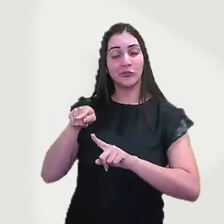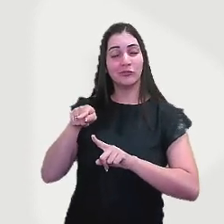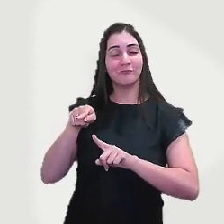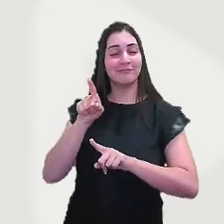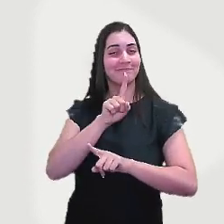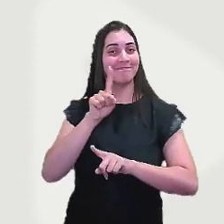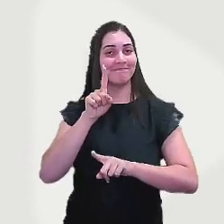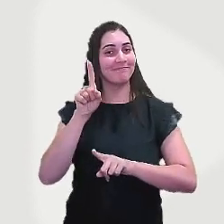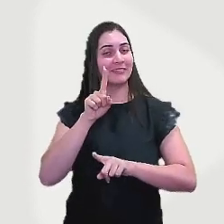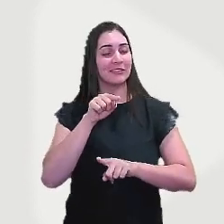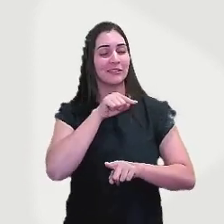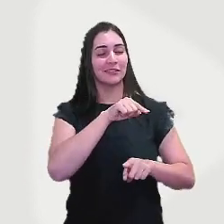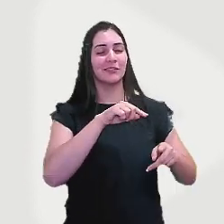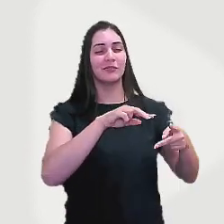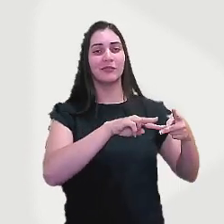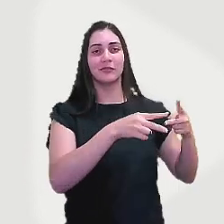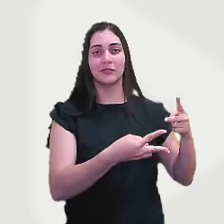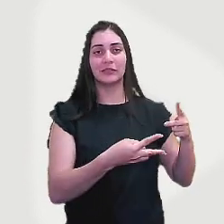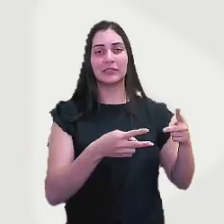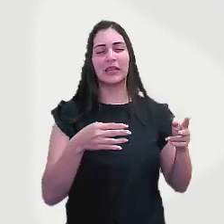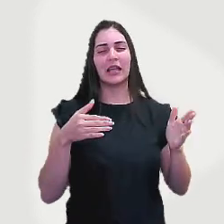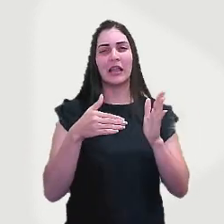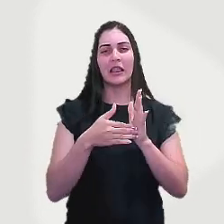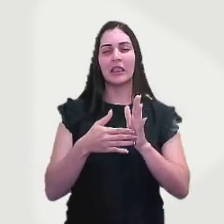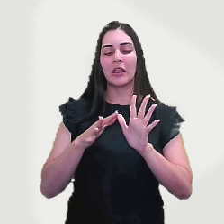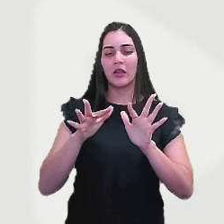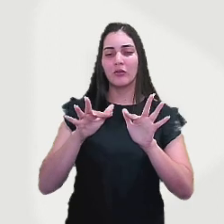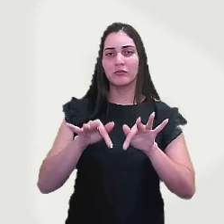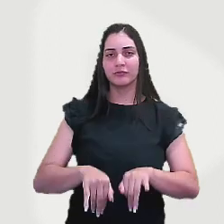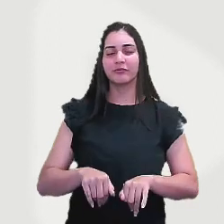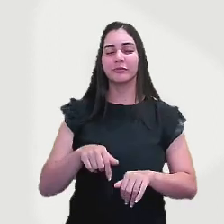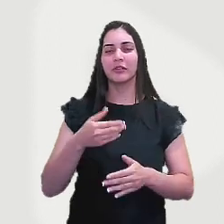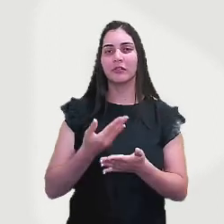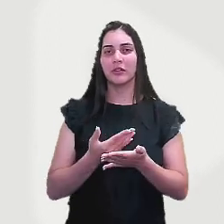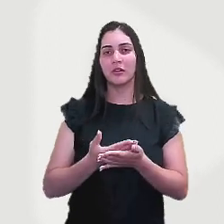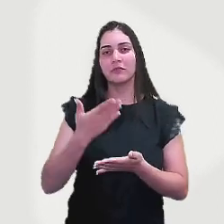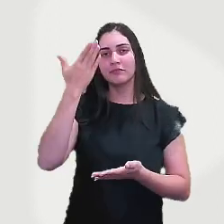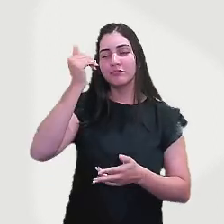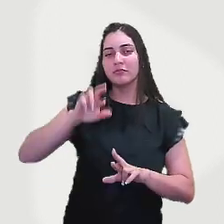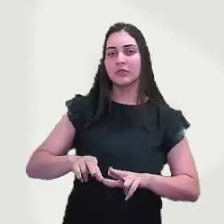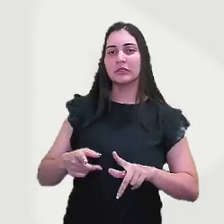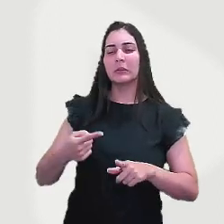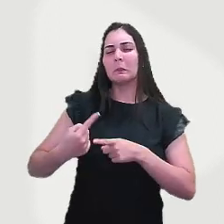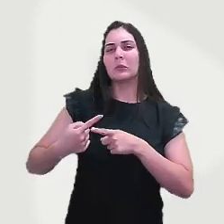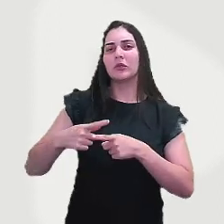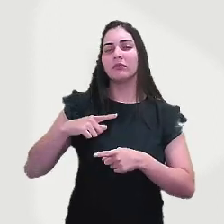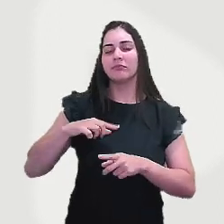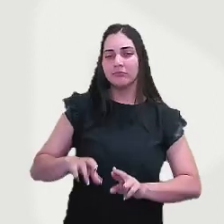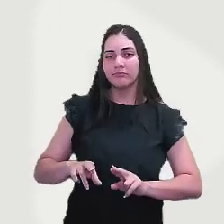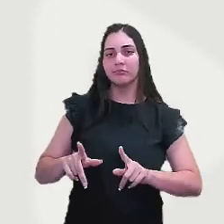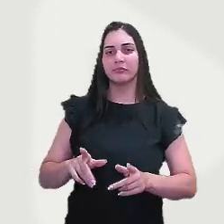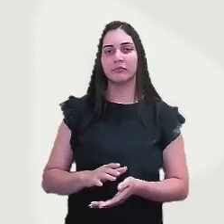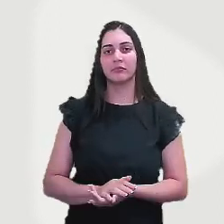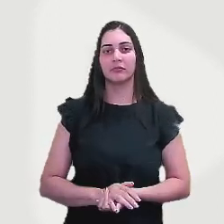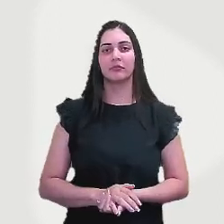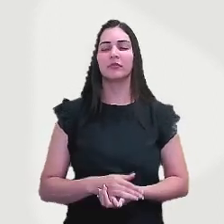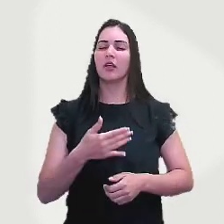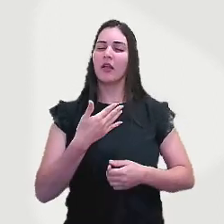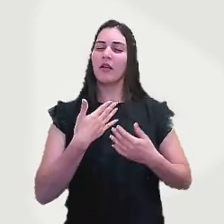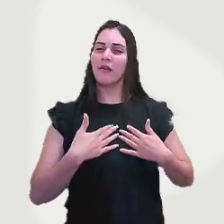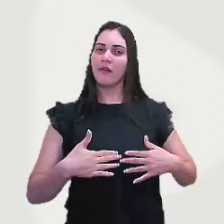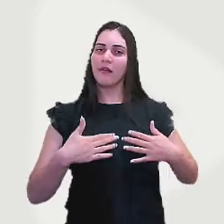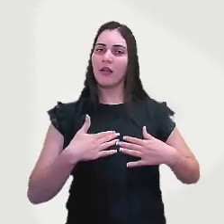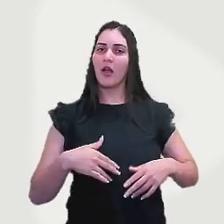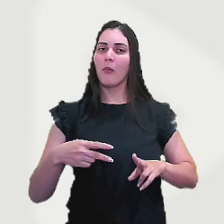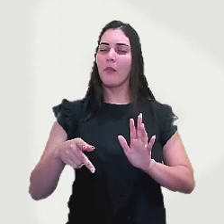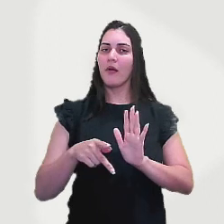modificado, ele é um transgênico. E até o final dessa aula você vai sair daqui sabendo a diferença. Por que essa diferença? Fica tranquilo, porque a